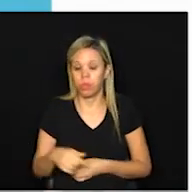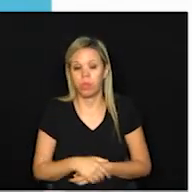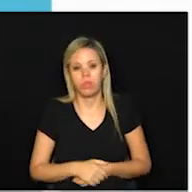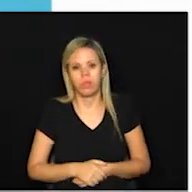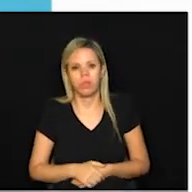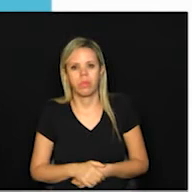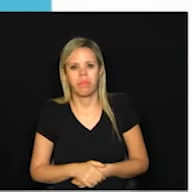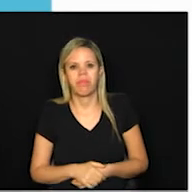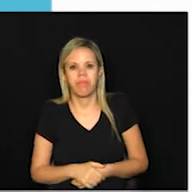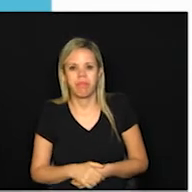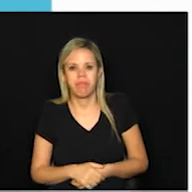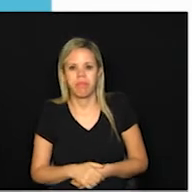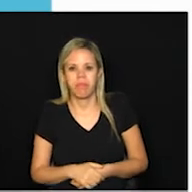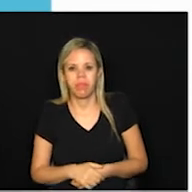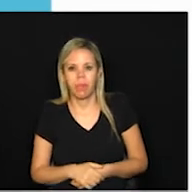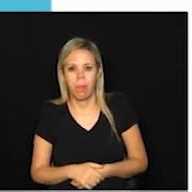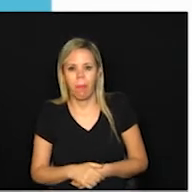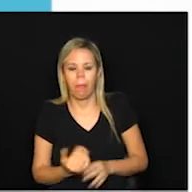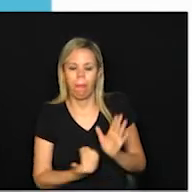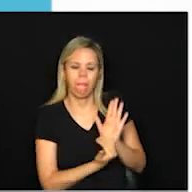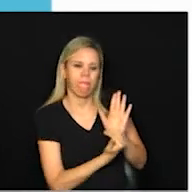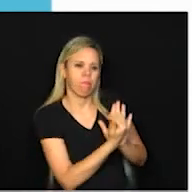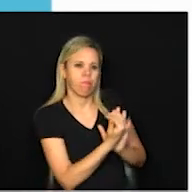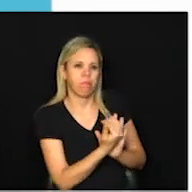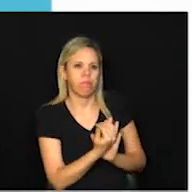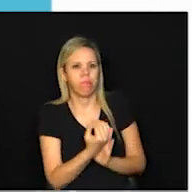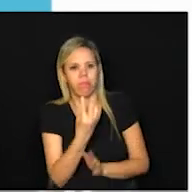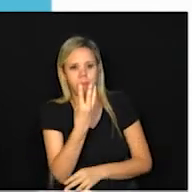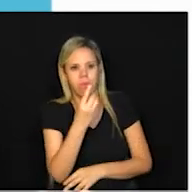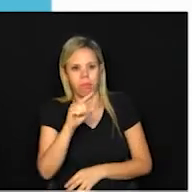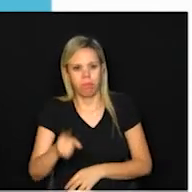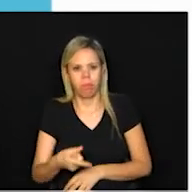41.747, ou seja, um acréscimo de